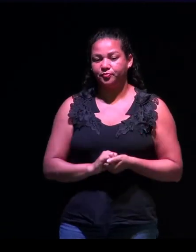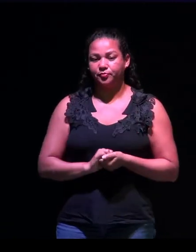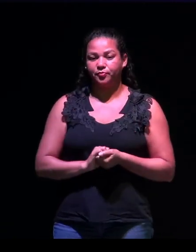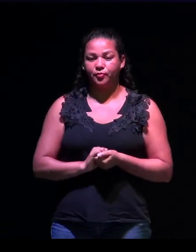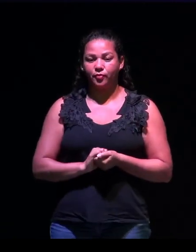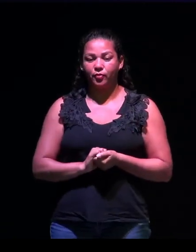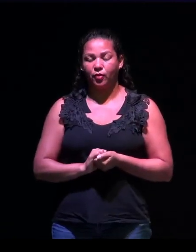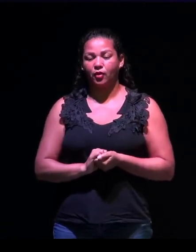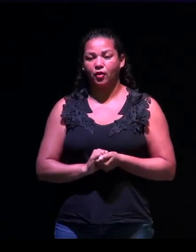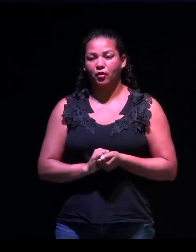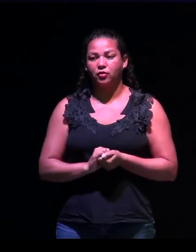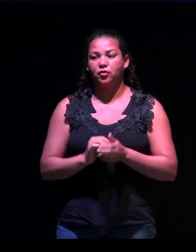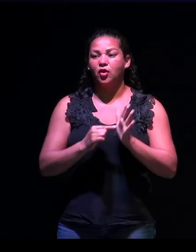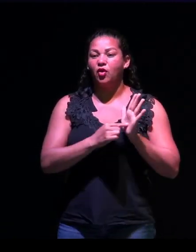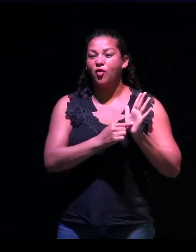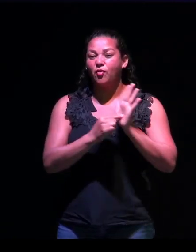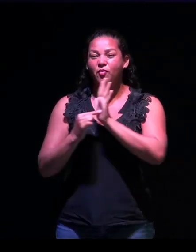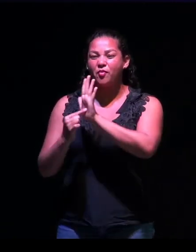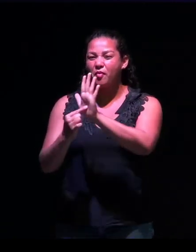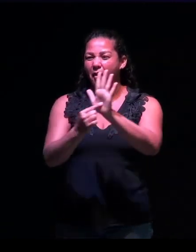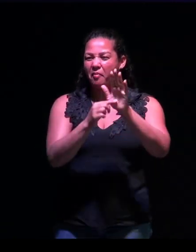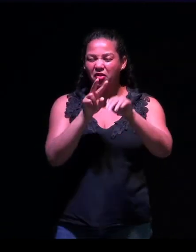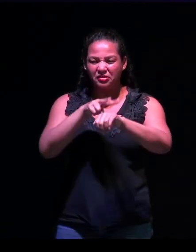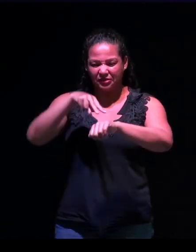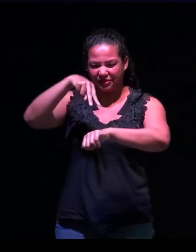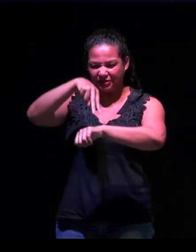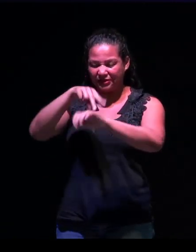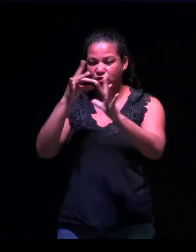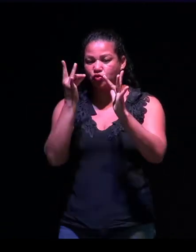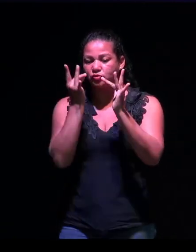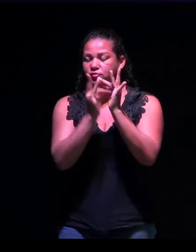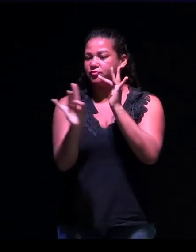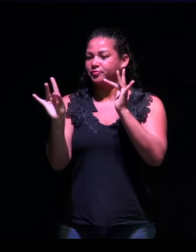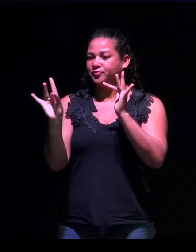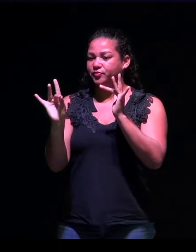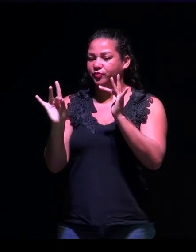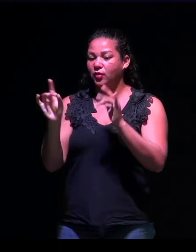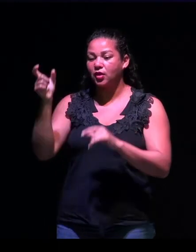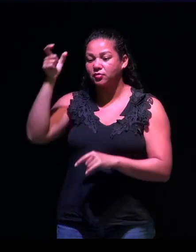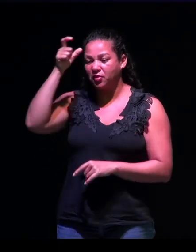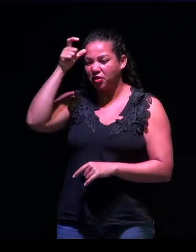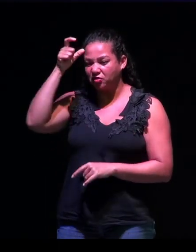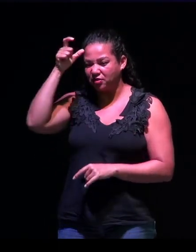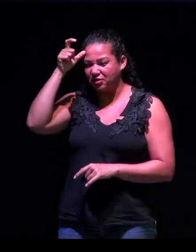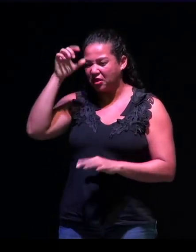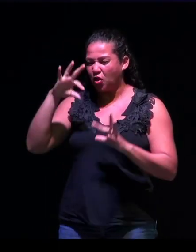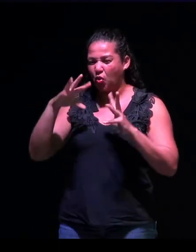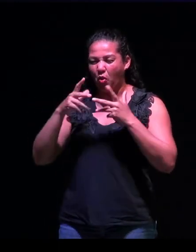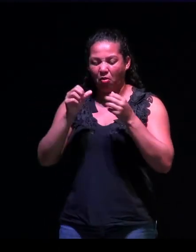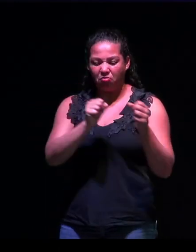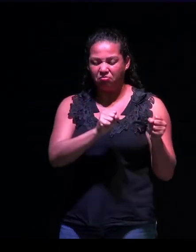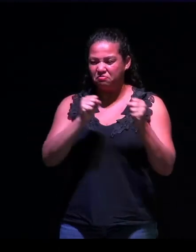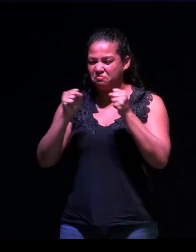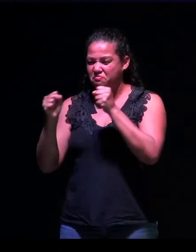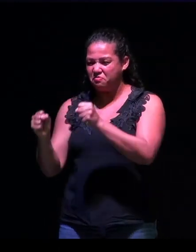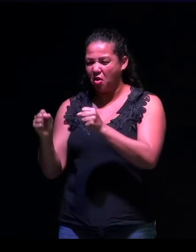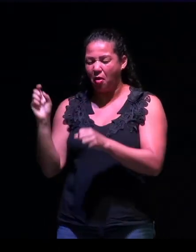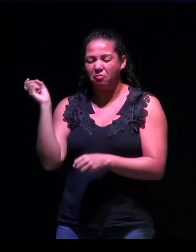o aparecimento do iníquo é segundo a ação de Satanás, com todo o poder, sinais e prodígios da